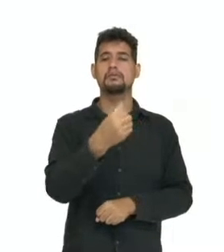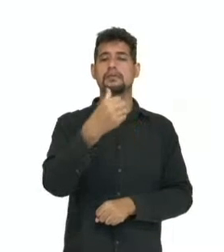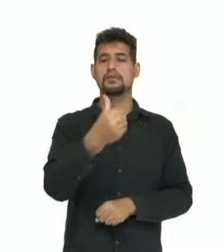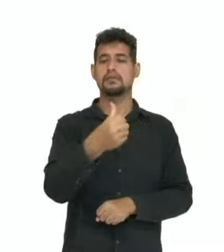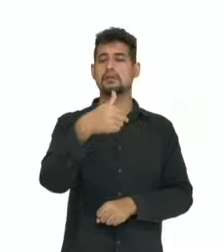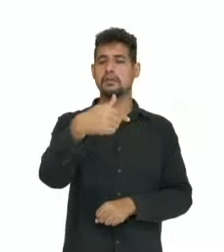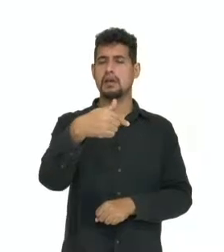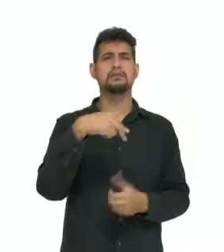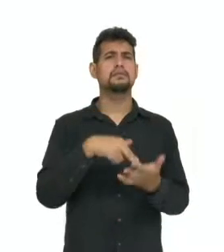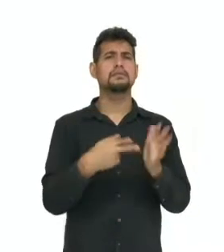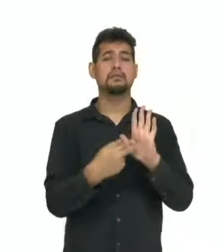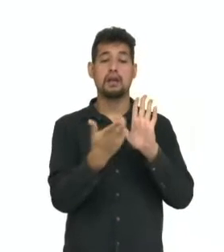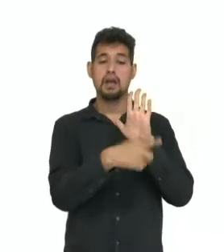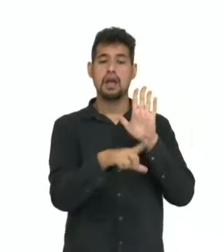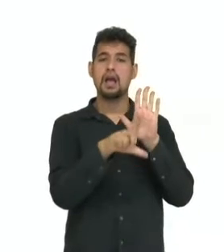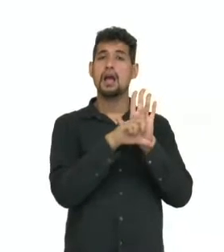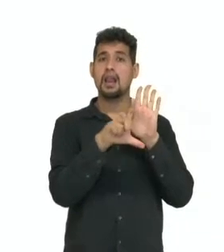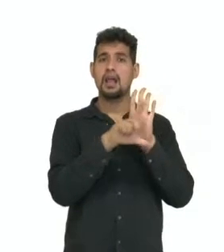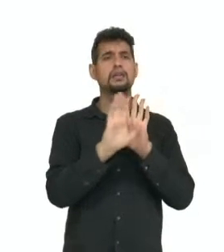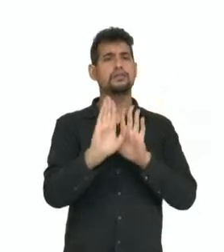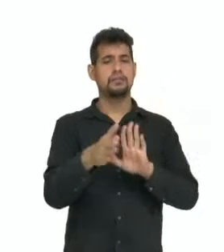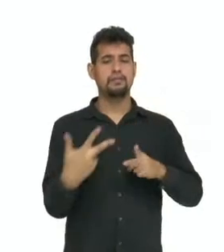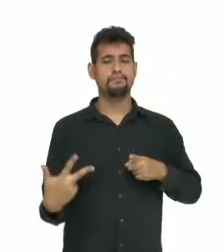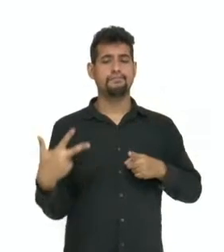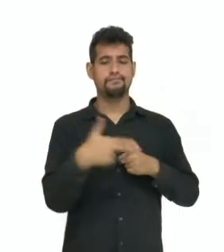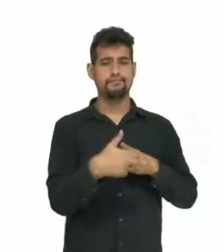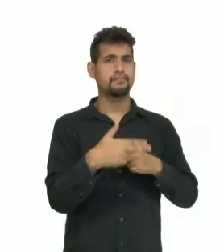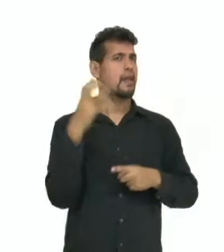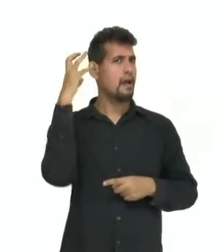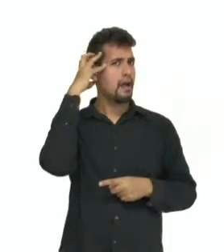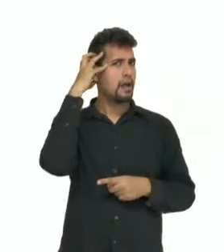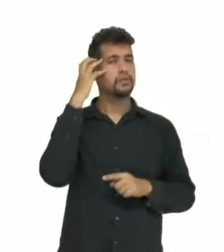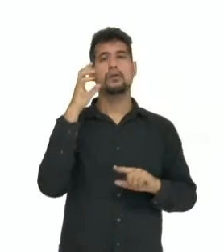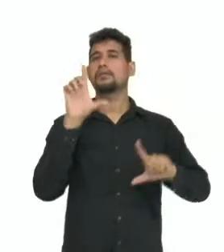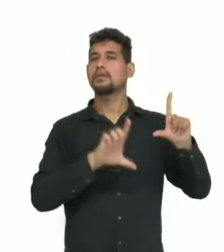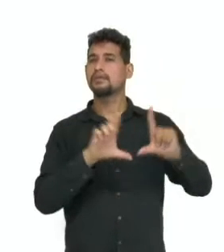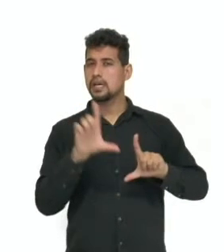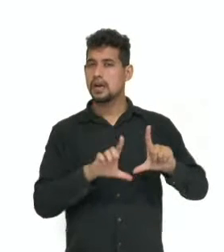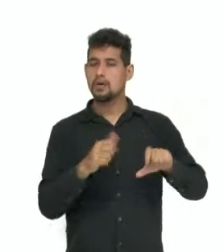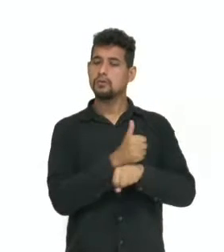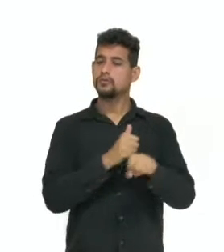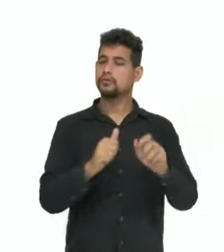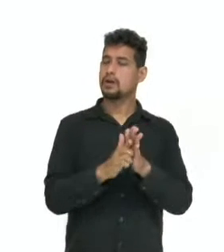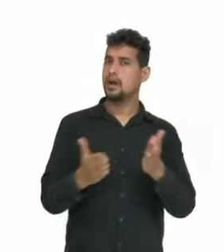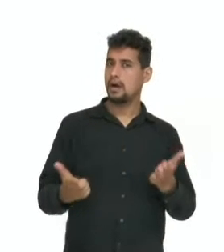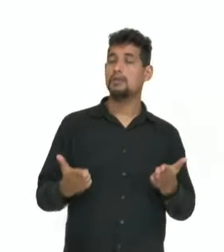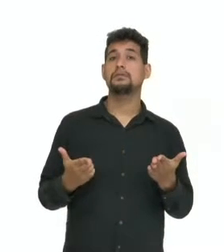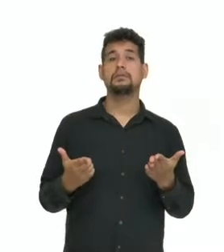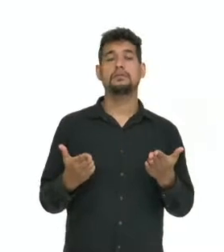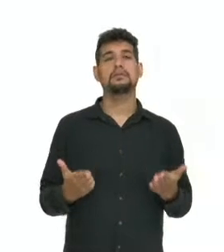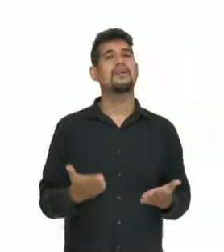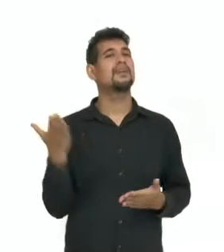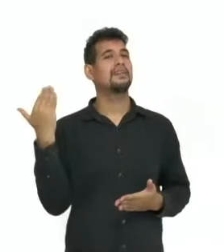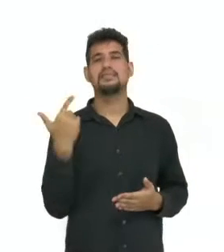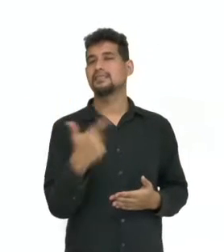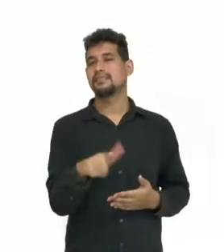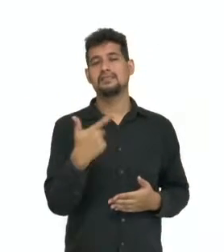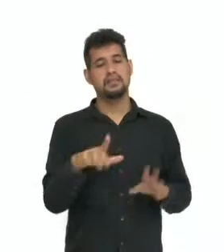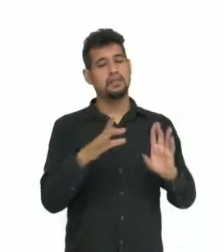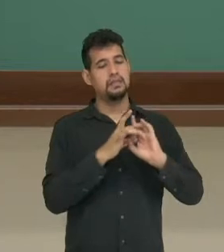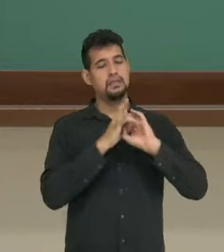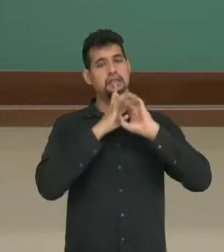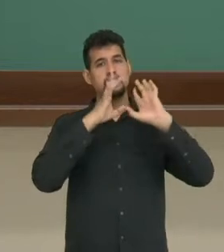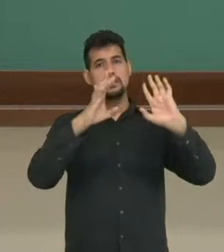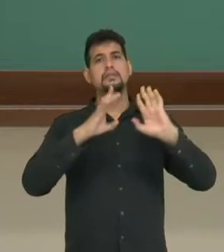1967. Essa lei censurou rádio, TV, jornais. Então, não havia liberdade para